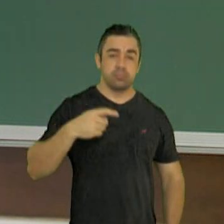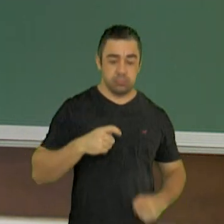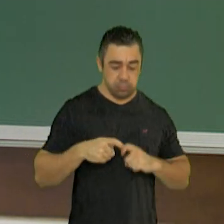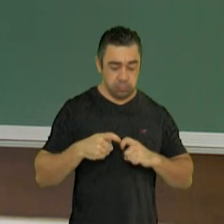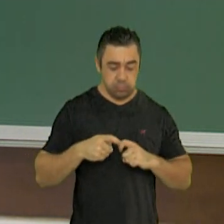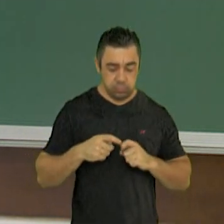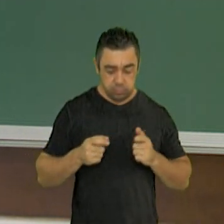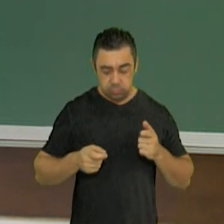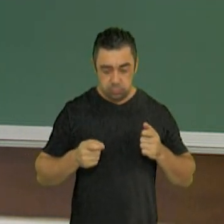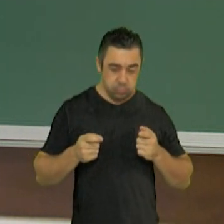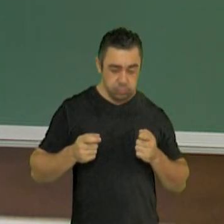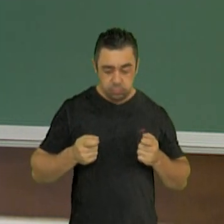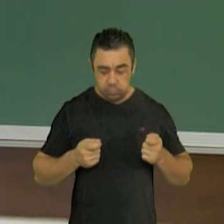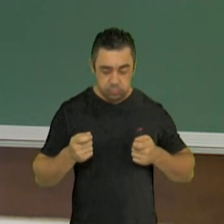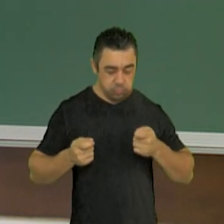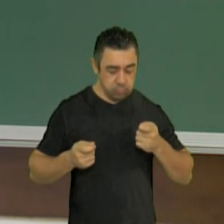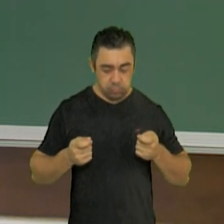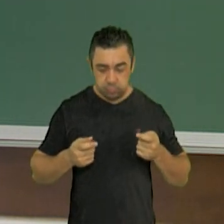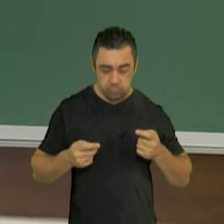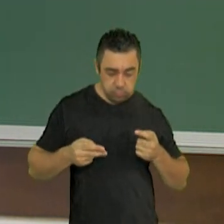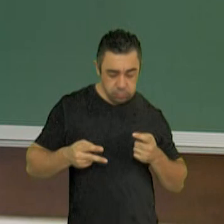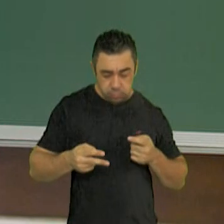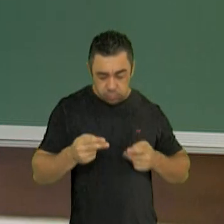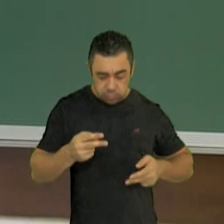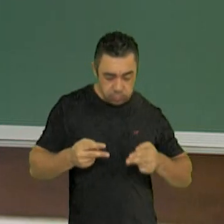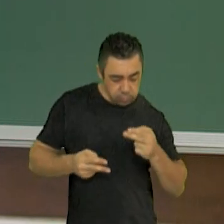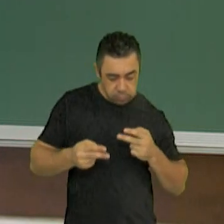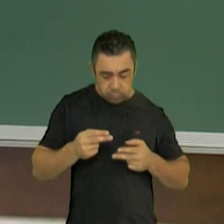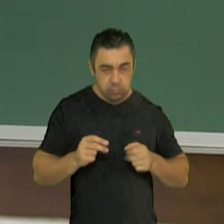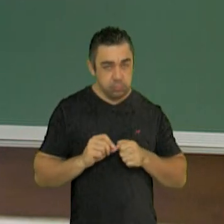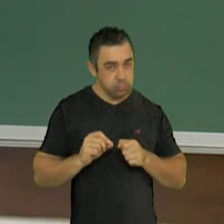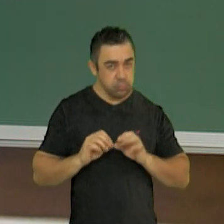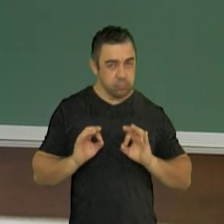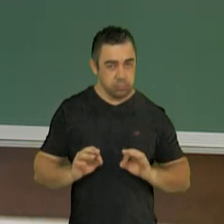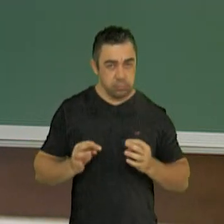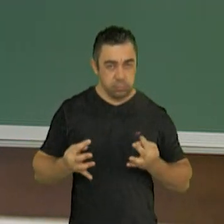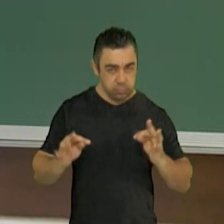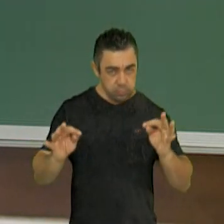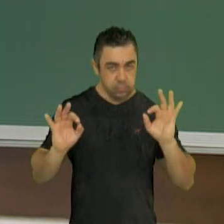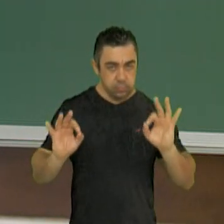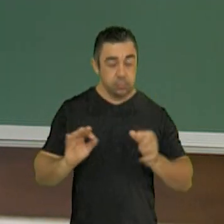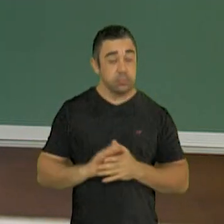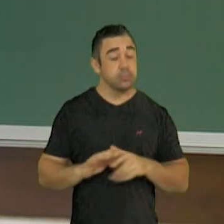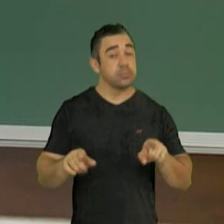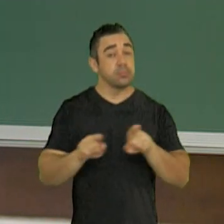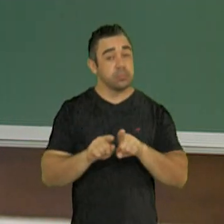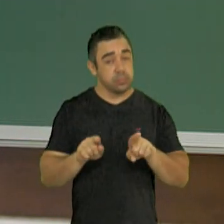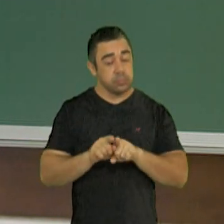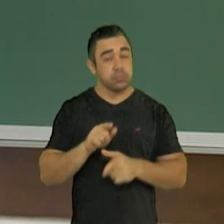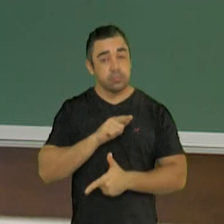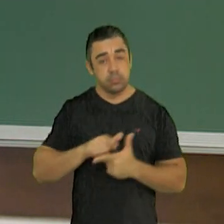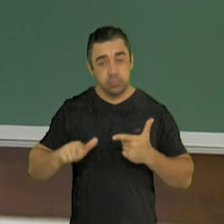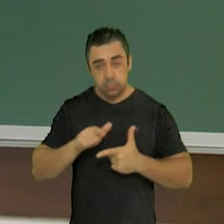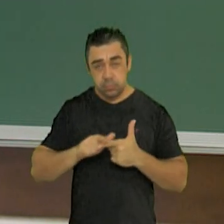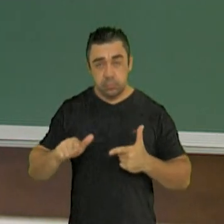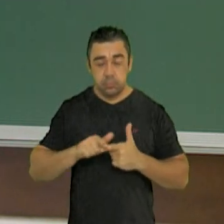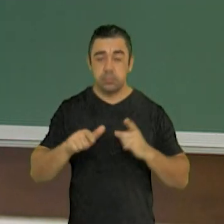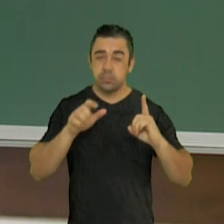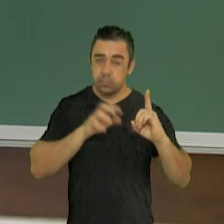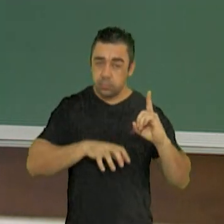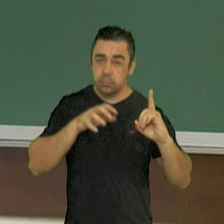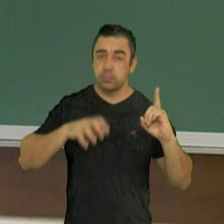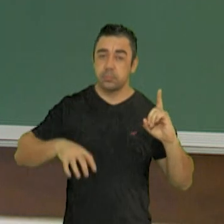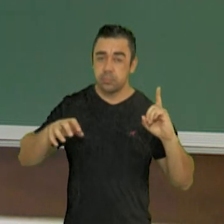médico pode estar operando você de outro país, fazendo tudo isso tecnologicamente, mas também trouxe problemas socioespaciais,